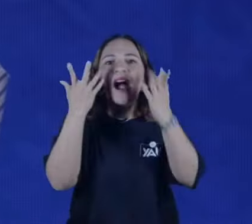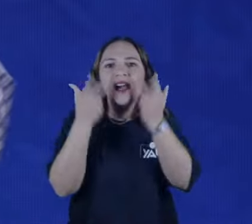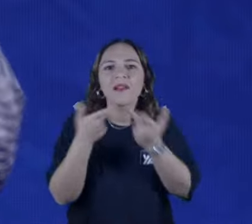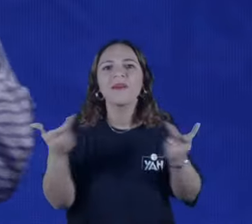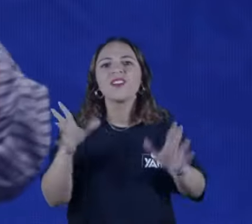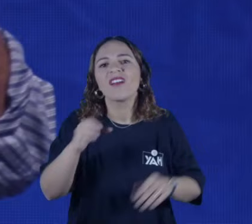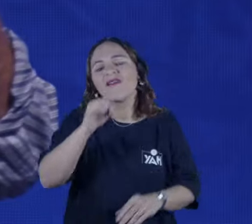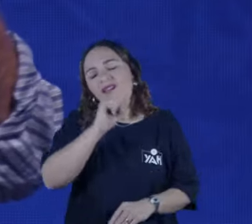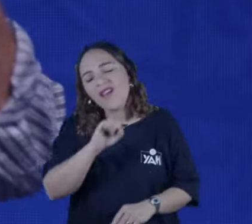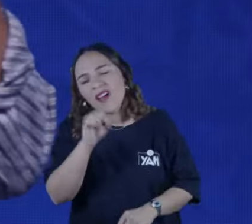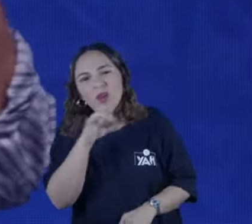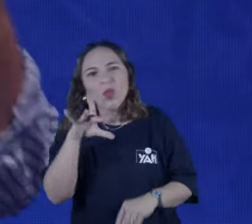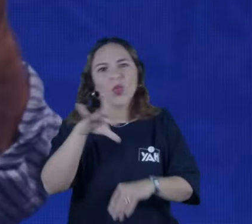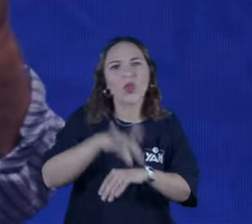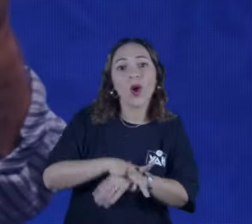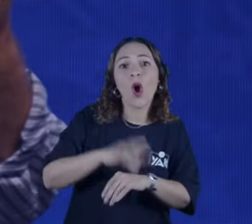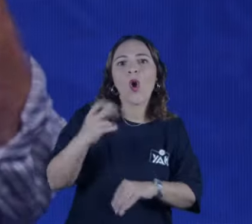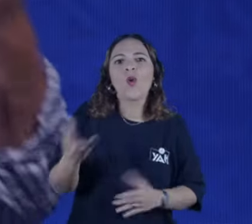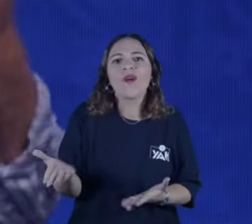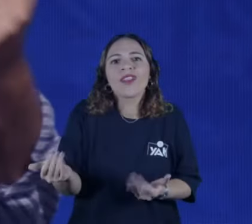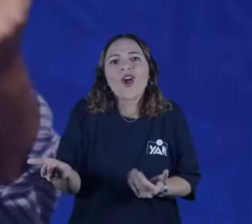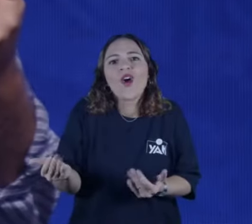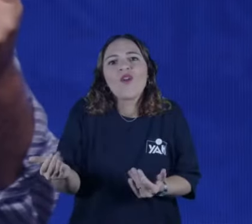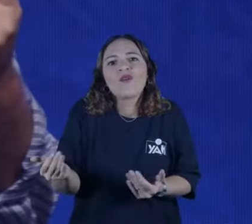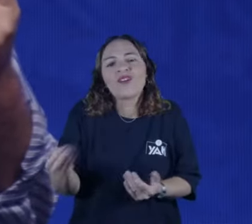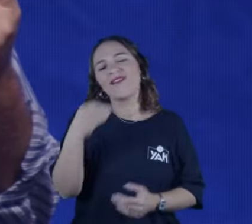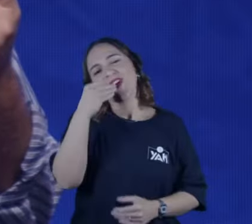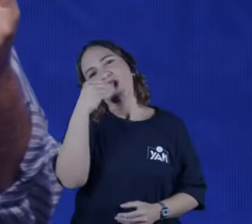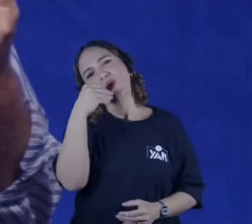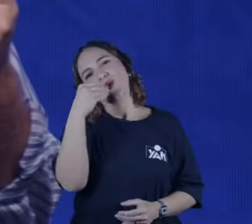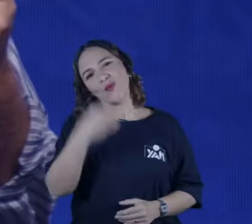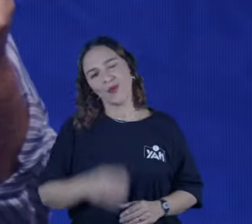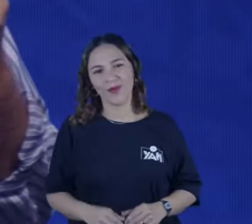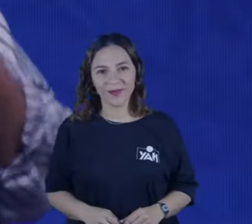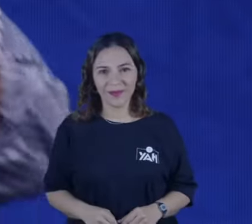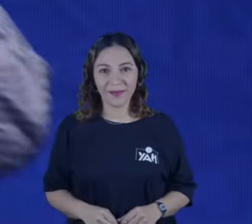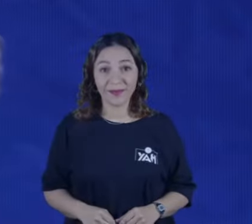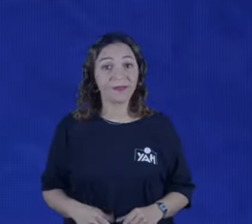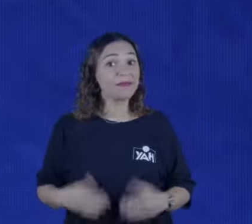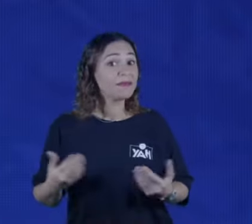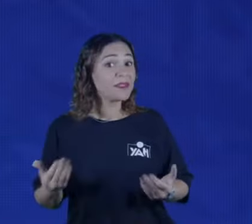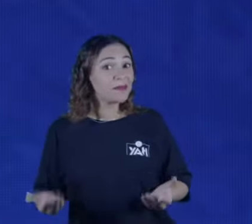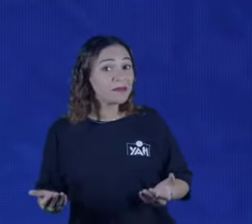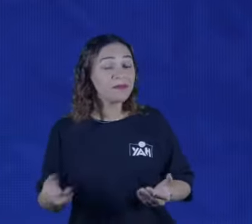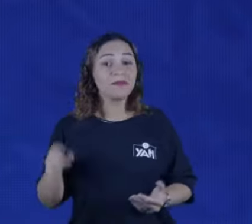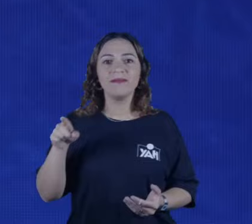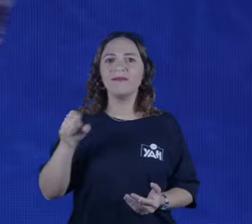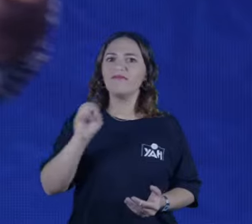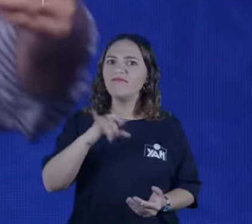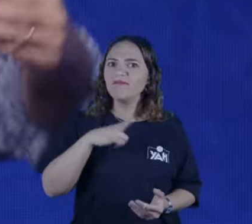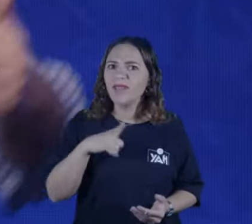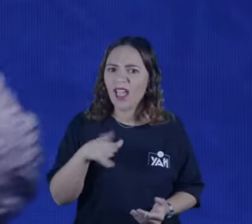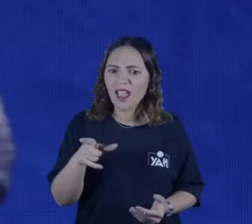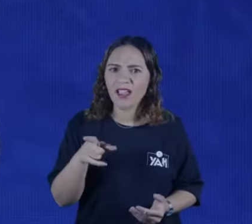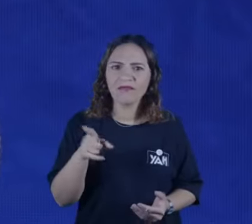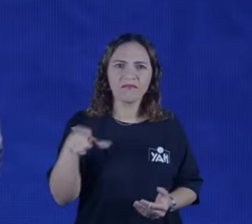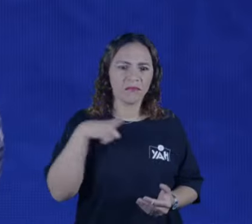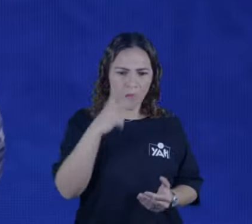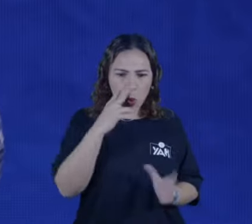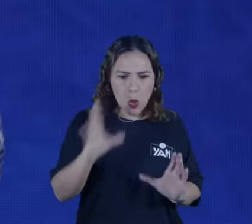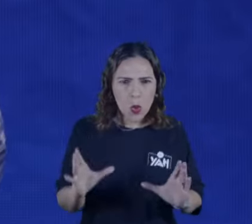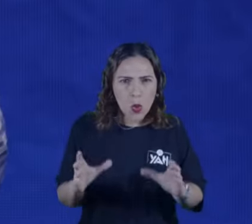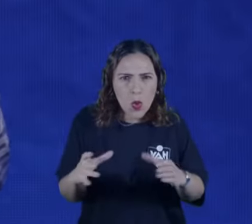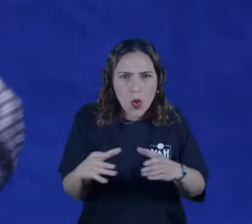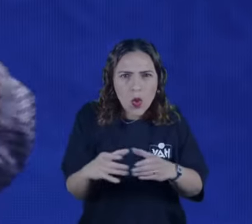velhos e doentes, ou os muito jovens e fracos? Enquanto a formação do